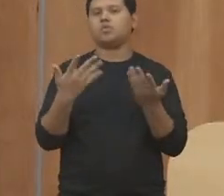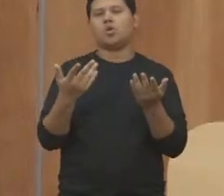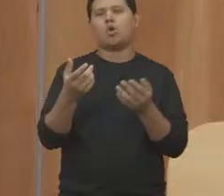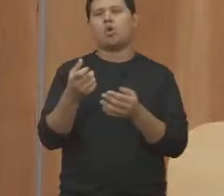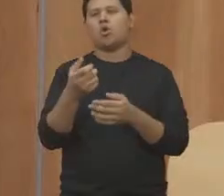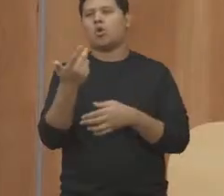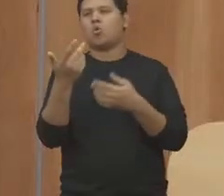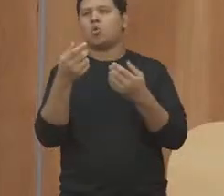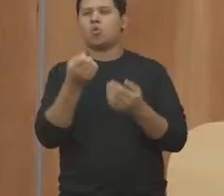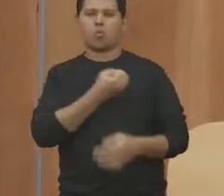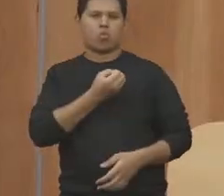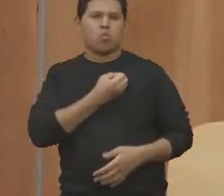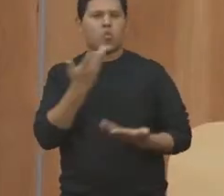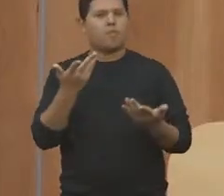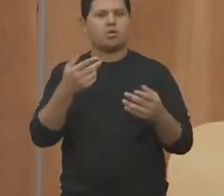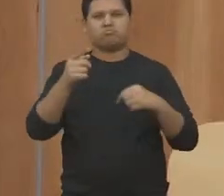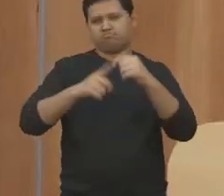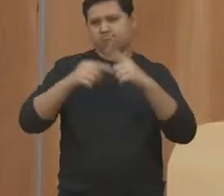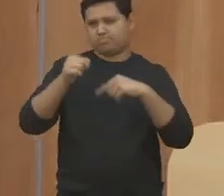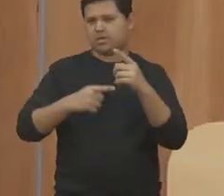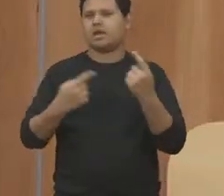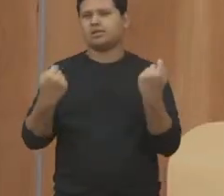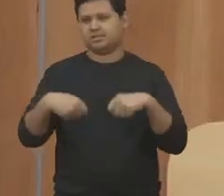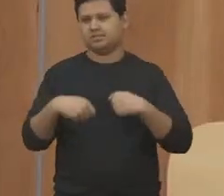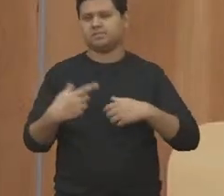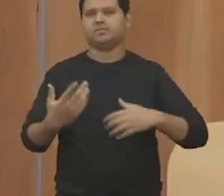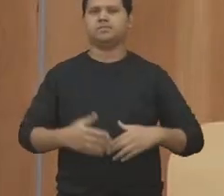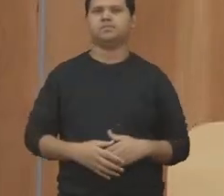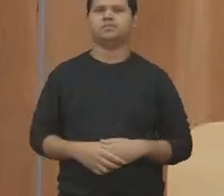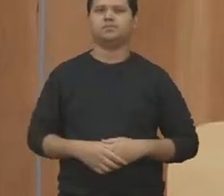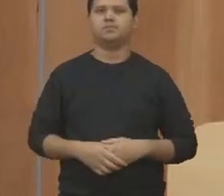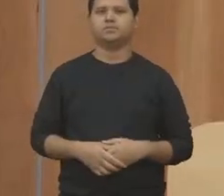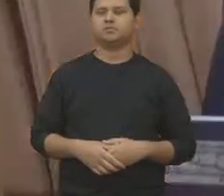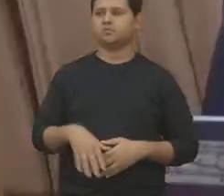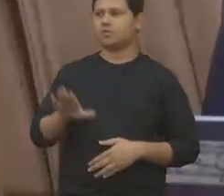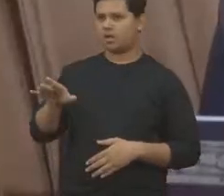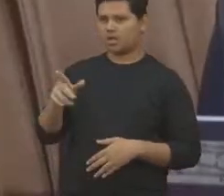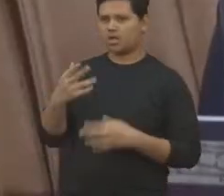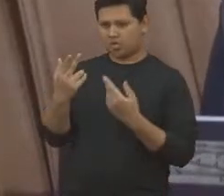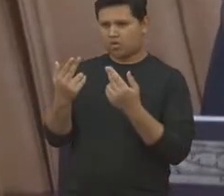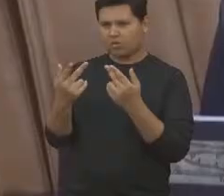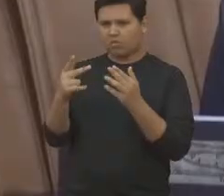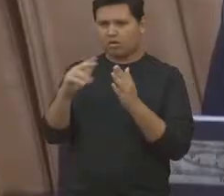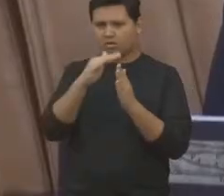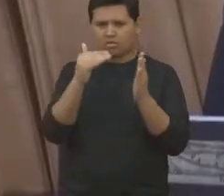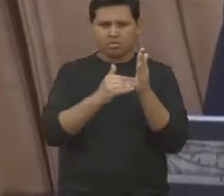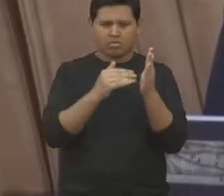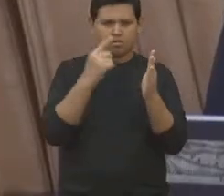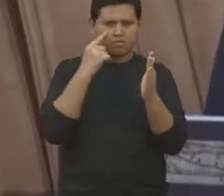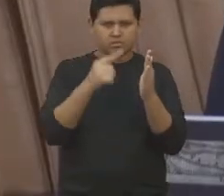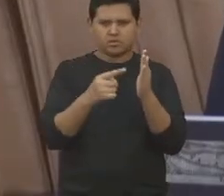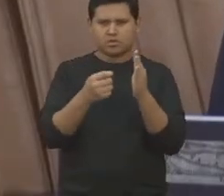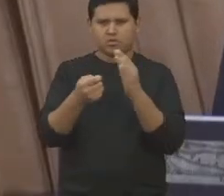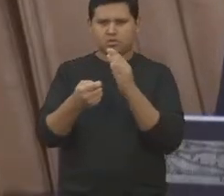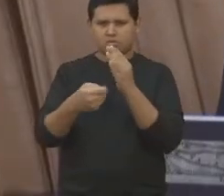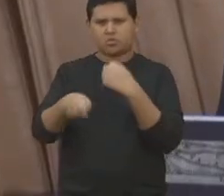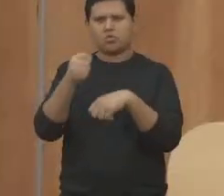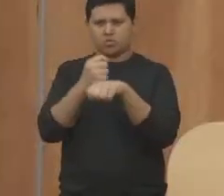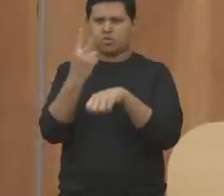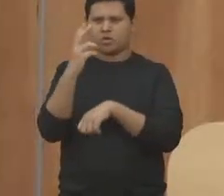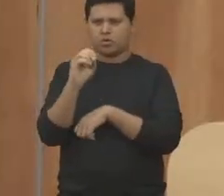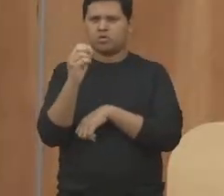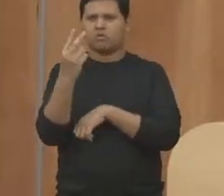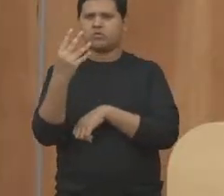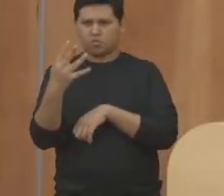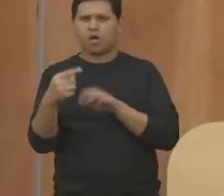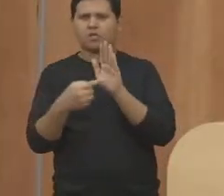quantidade de leitos e da demanda que será necessária. É a mesma previsão que estava na LOA do último ano, de 2024? A mesma previsão que estava na